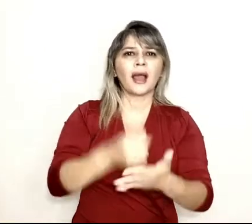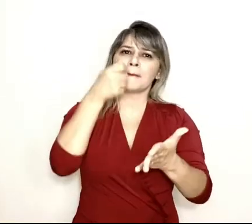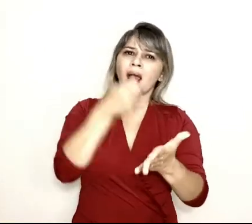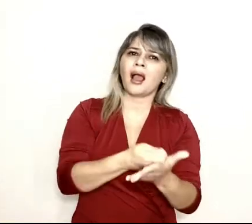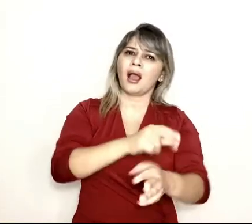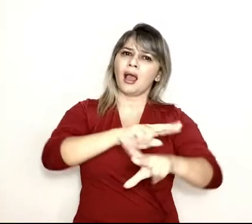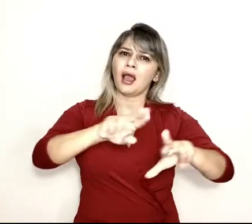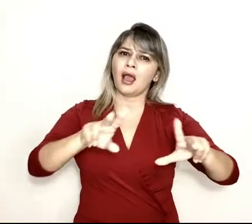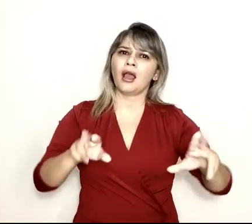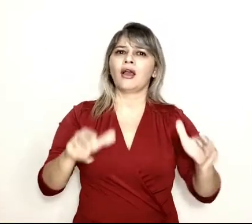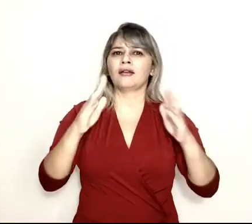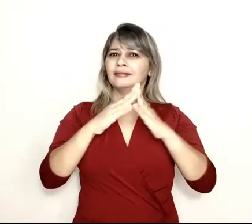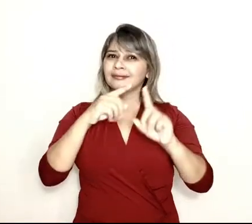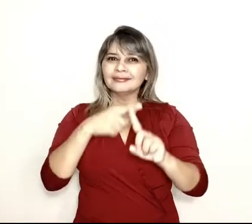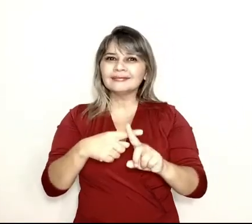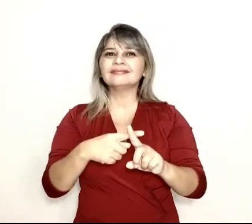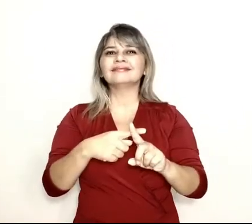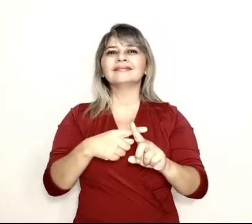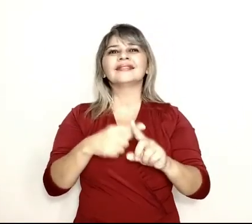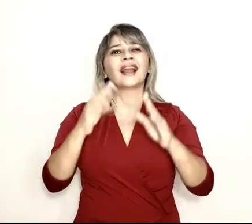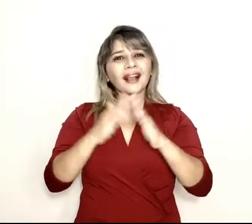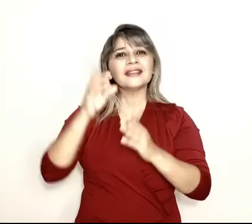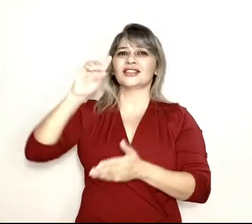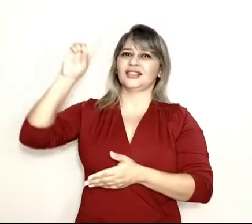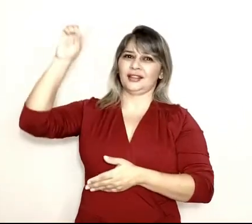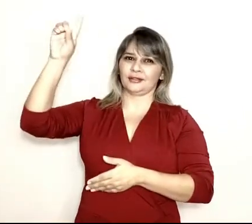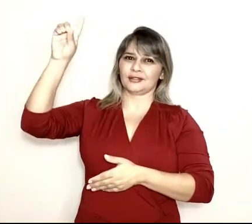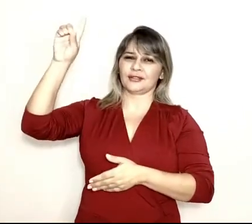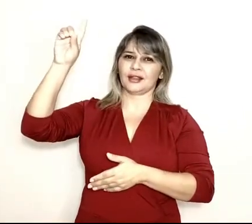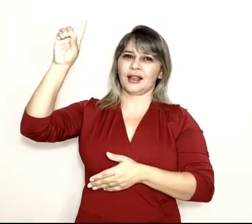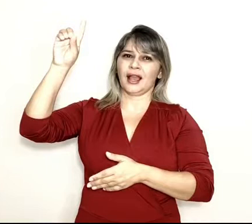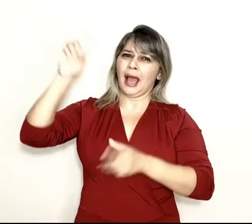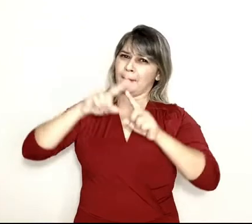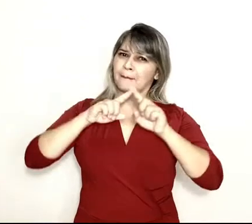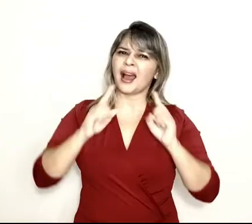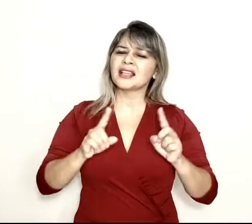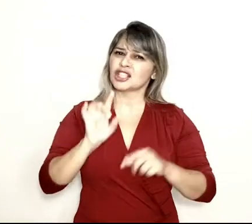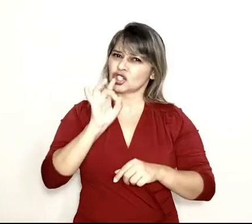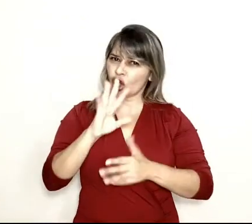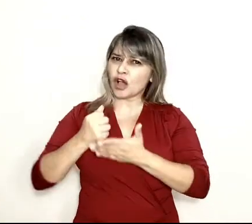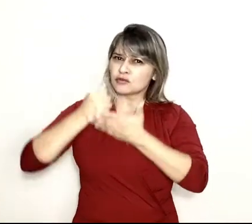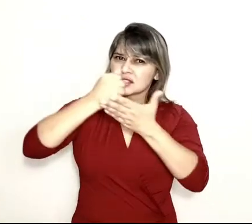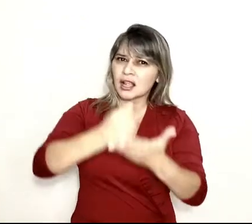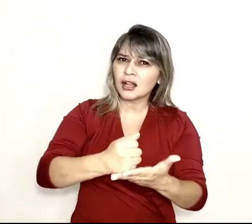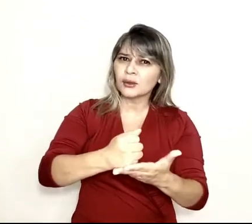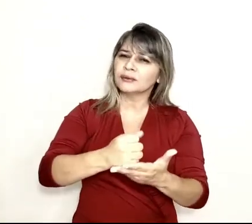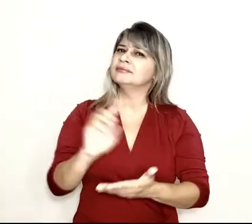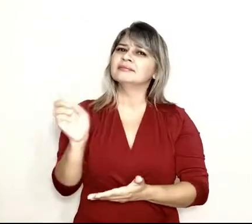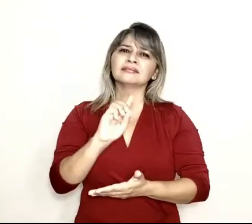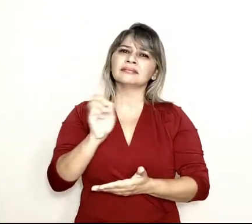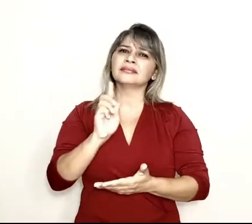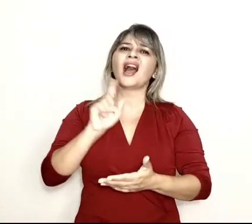somente o sustento, mas quando nós entregamos o dízimo, nós estamos investindo